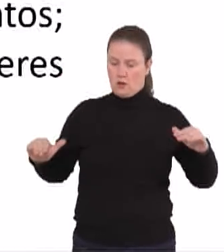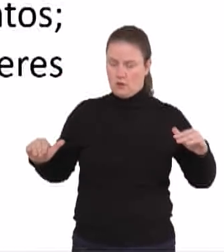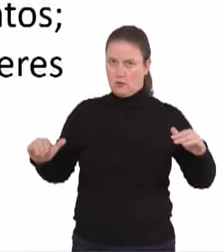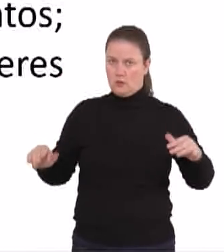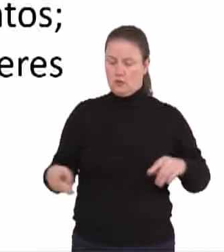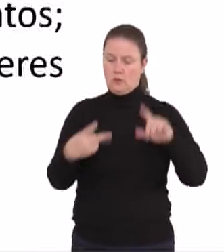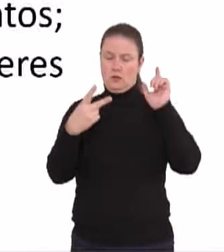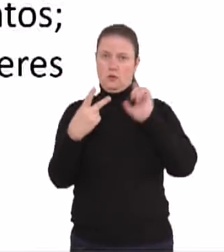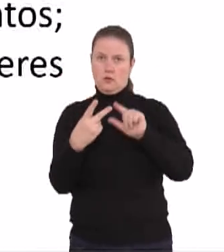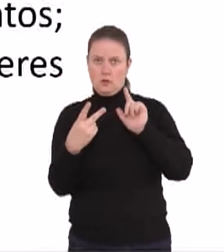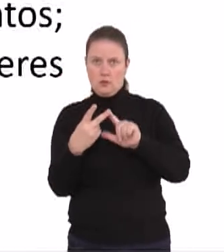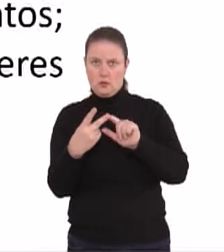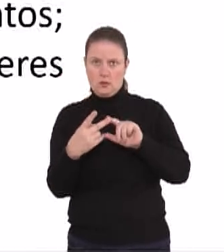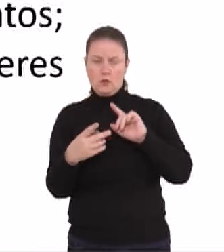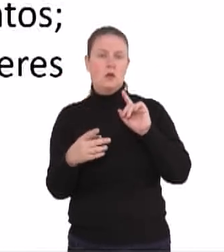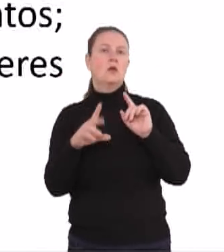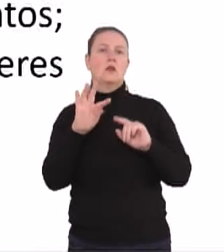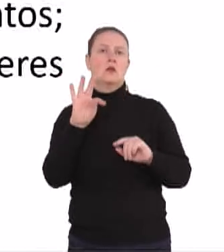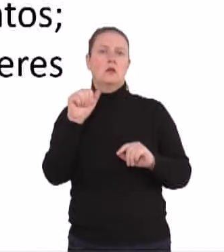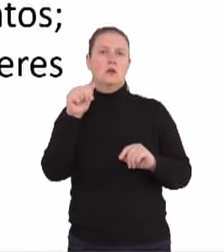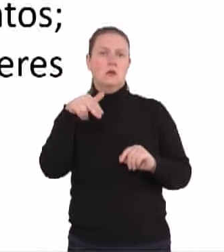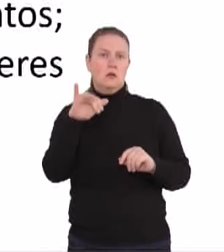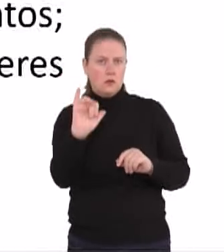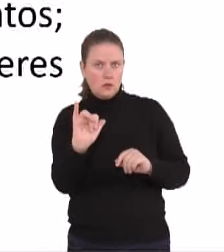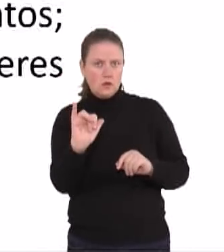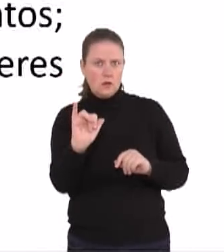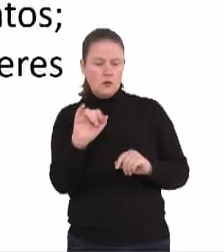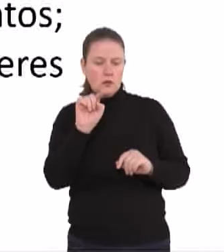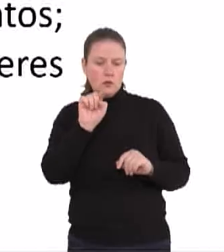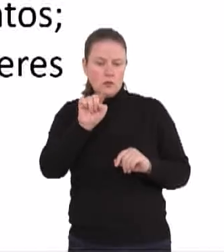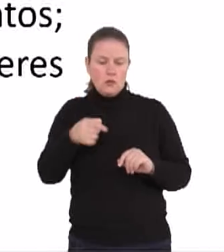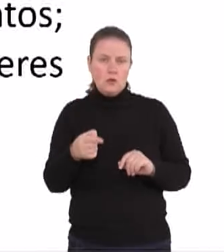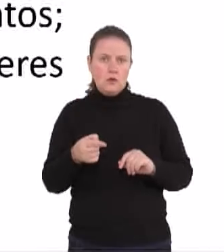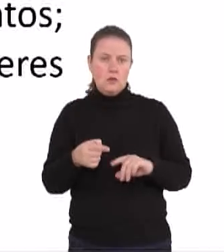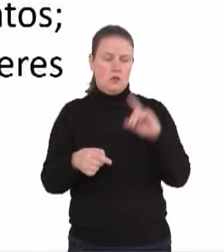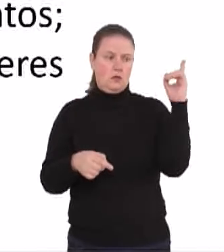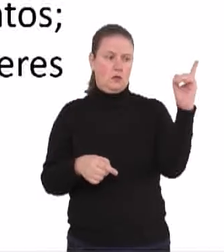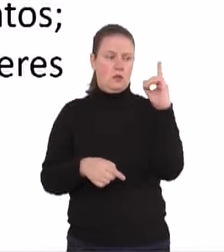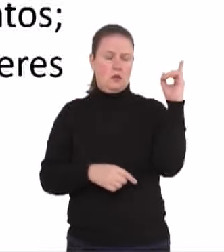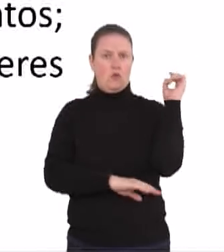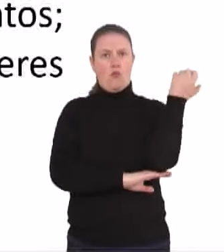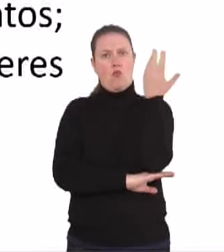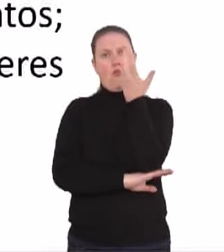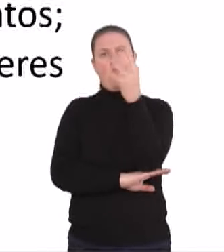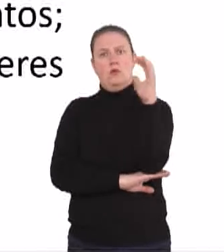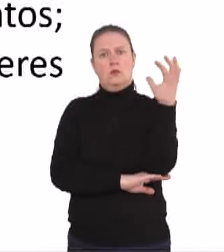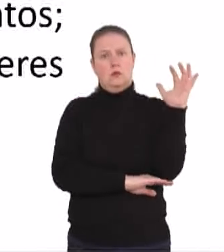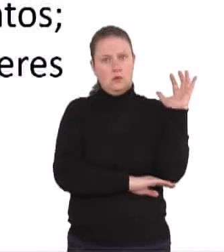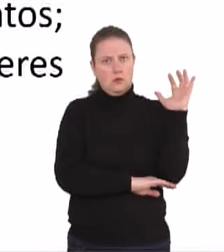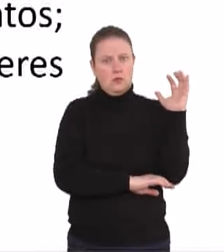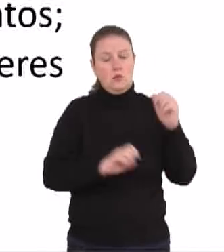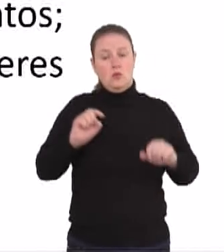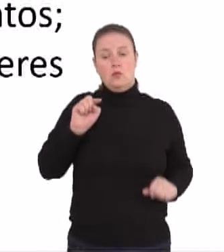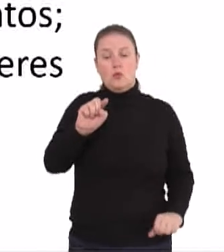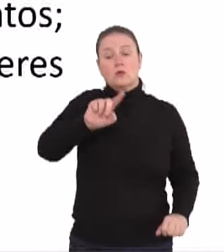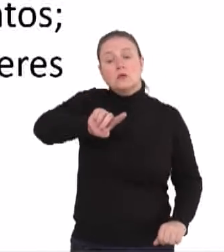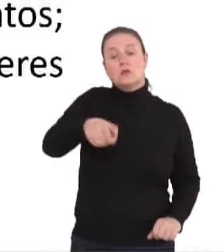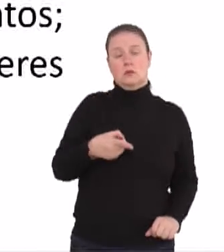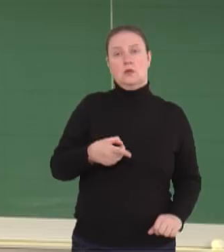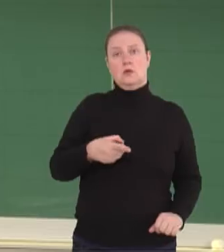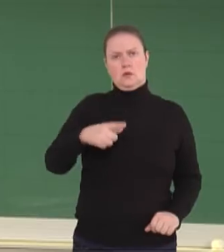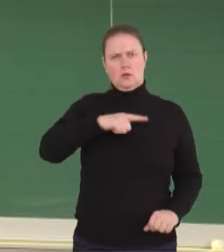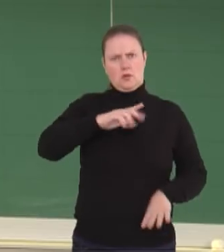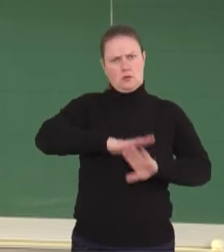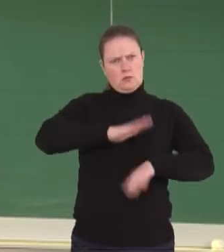vem Tani, vírgula, quem que é Tani? Faço uma vírgula e explico, Deus das florestas, ponto e vírgula. Não é ponto final, não terminei ainda,